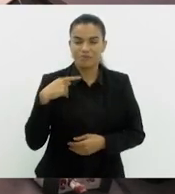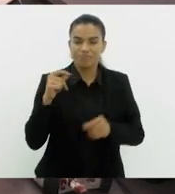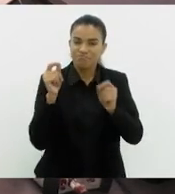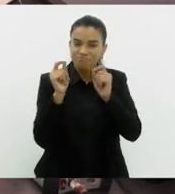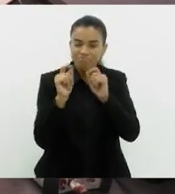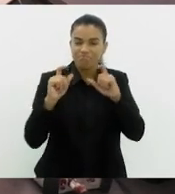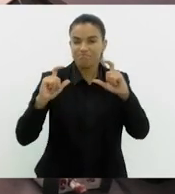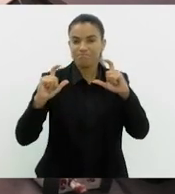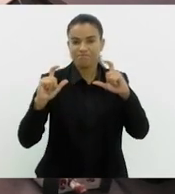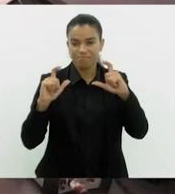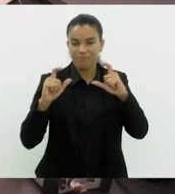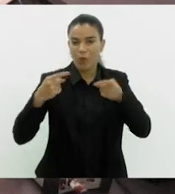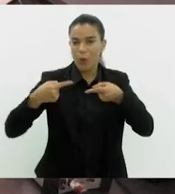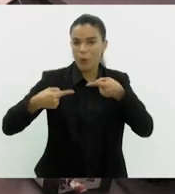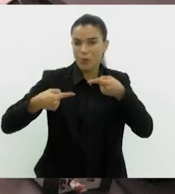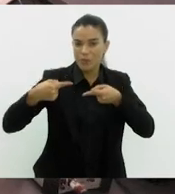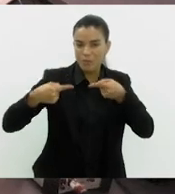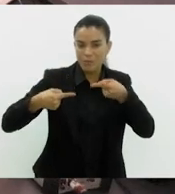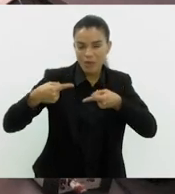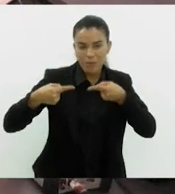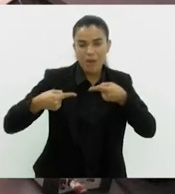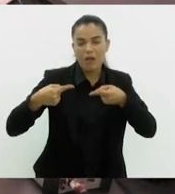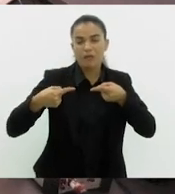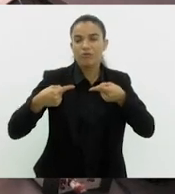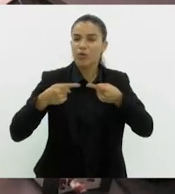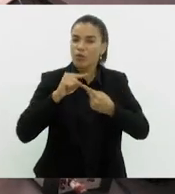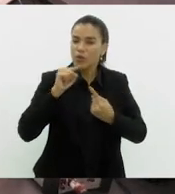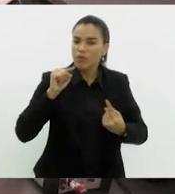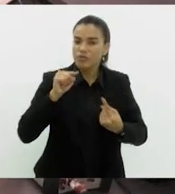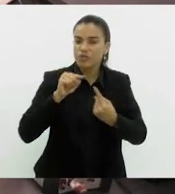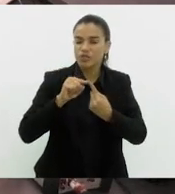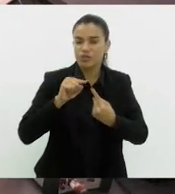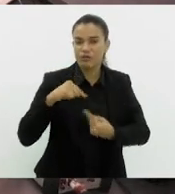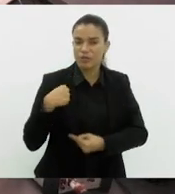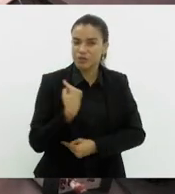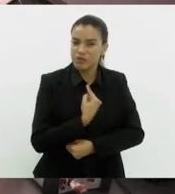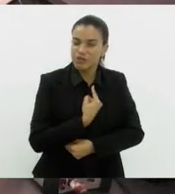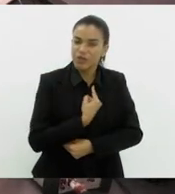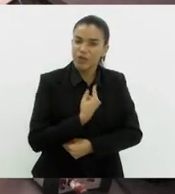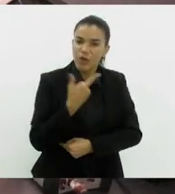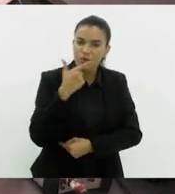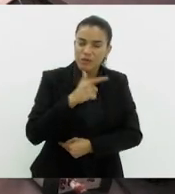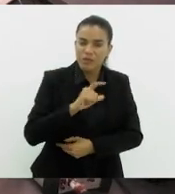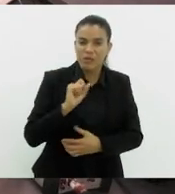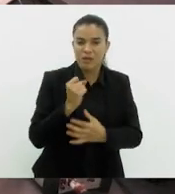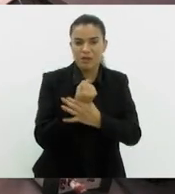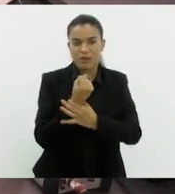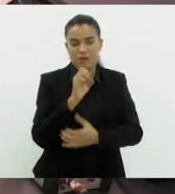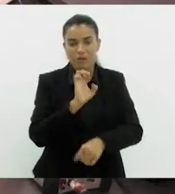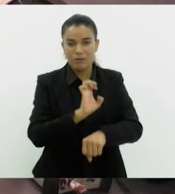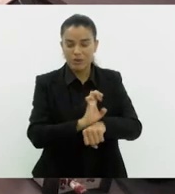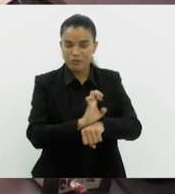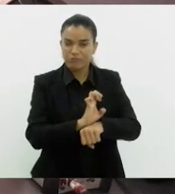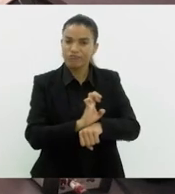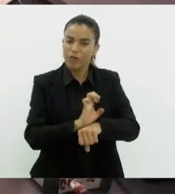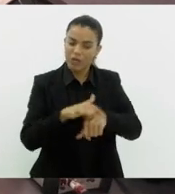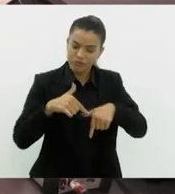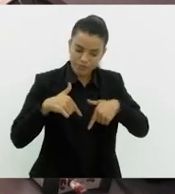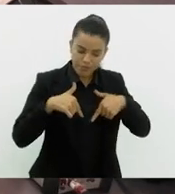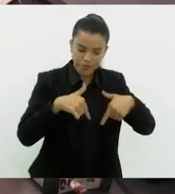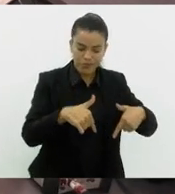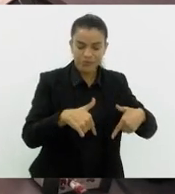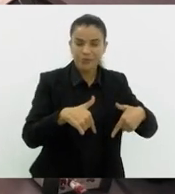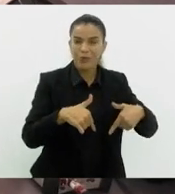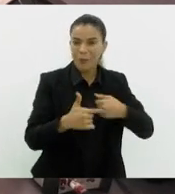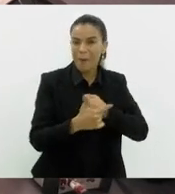atento a esse debate, justamente para que a gente possa garantir que o Estado faça o seu trabalho, né?